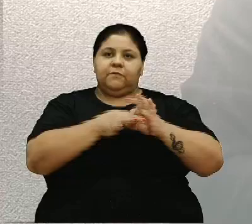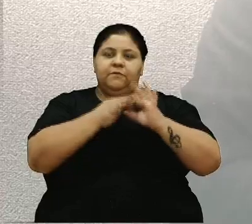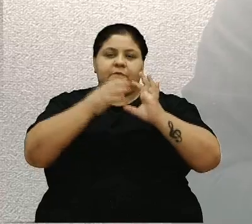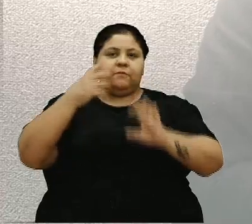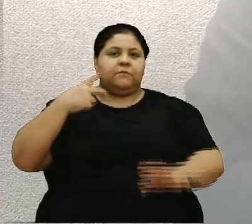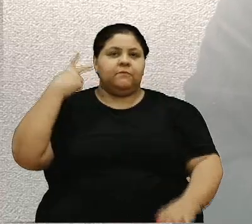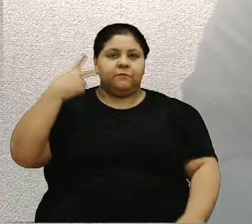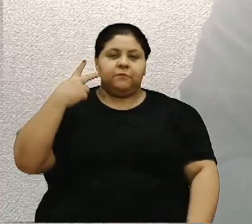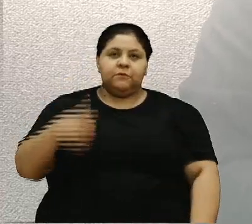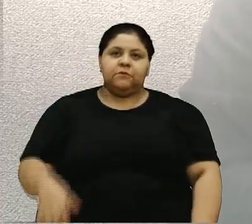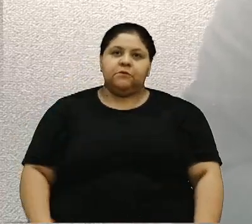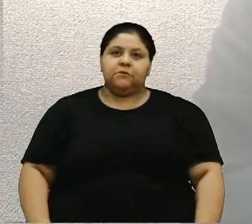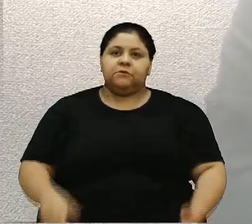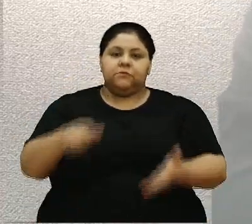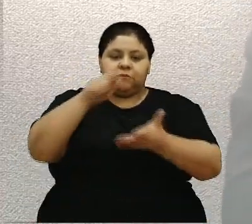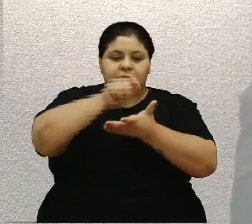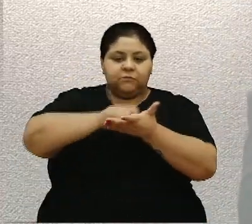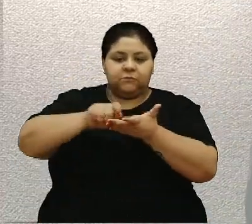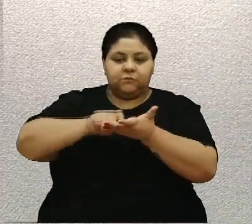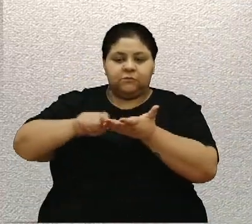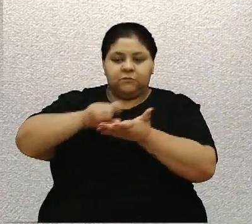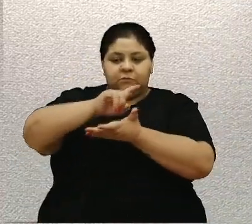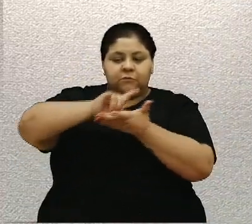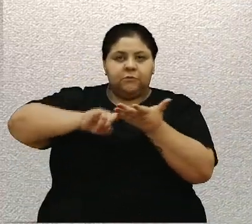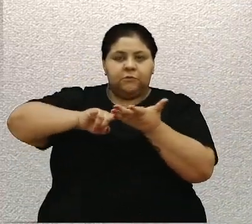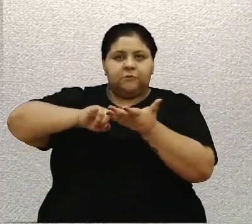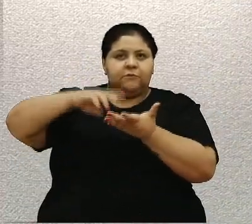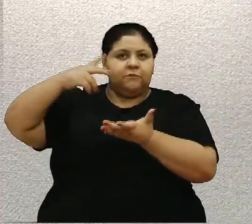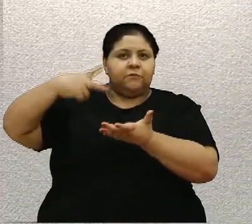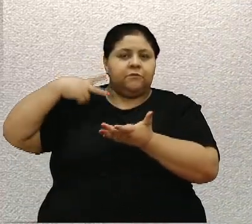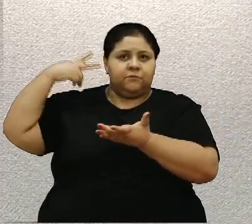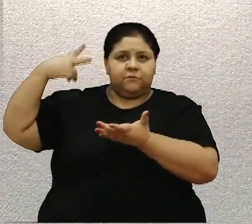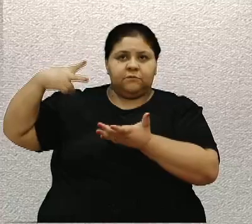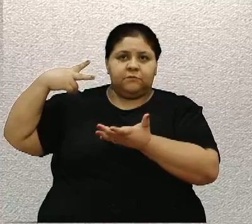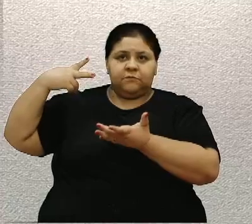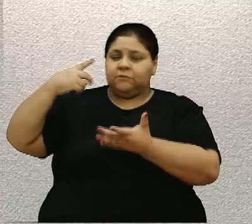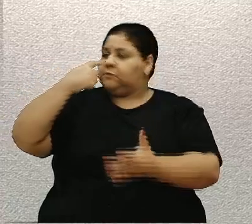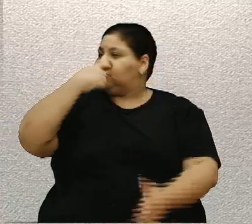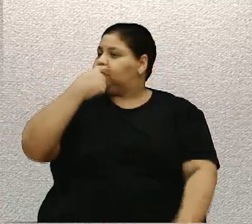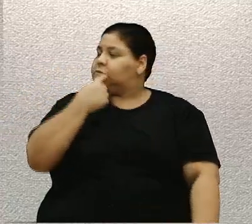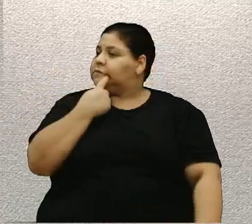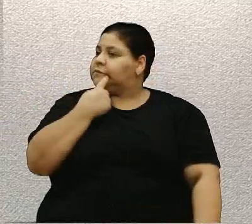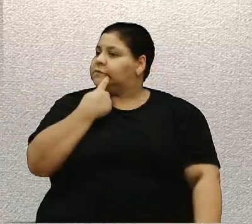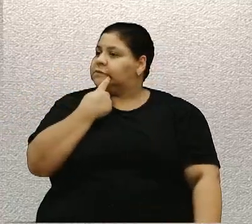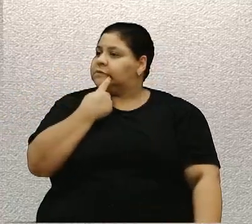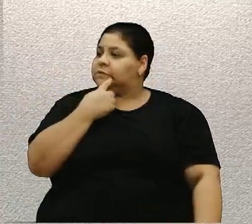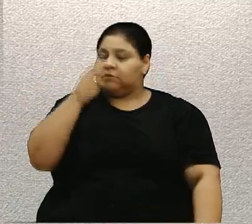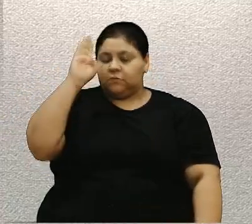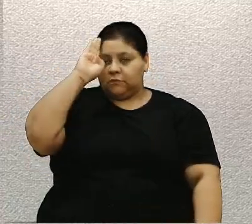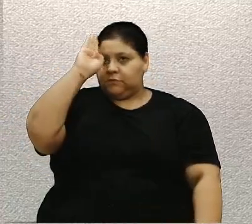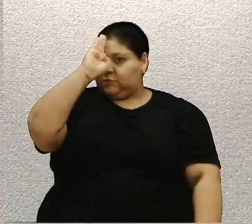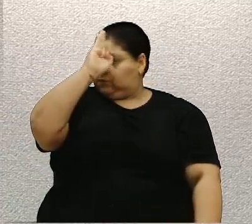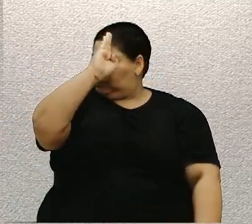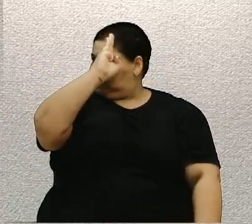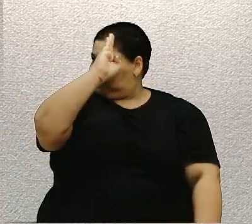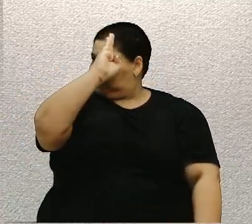emancipação política. Assinam esse documento: vereador Wagner Petrini, Adriano Bressan,